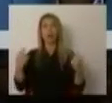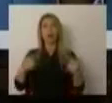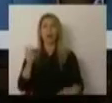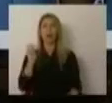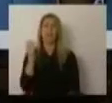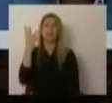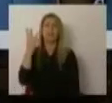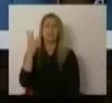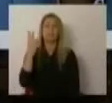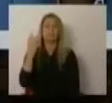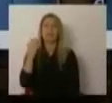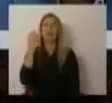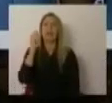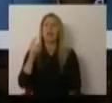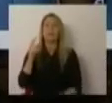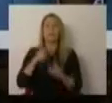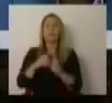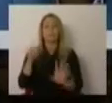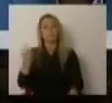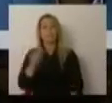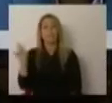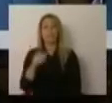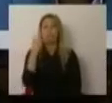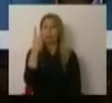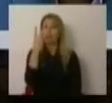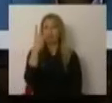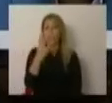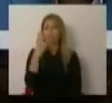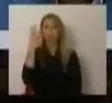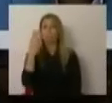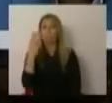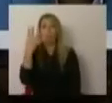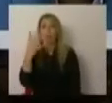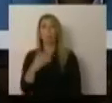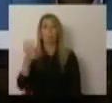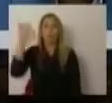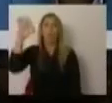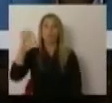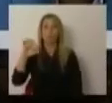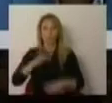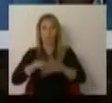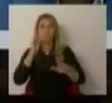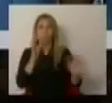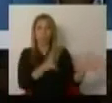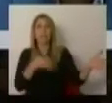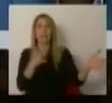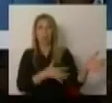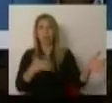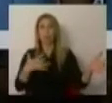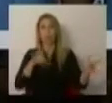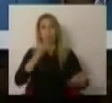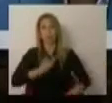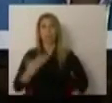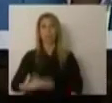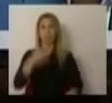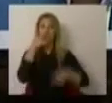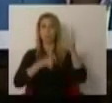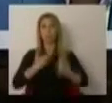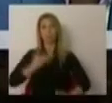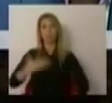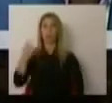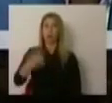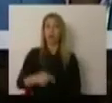há 4, há 8 meses atrás mantêm-se hoje e são elas a questão da Irlanda, obviamente, e os direitos dos cidadãos e